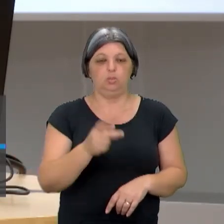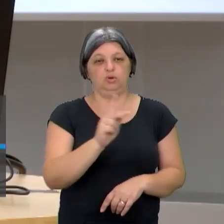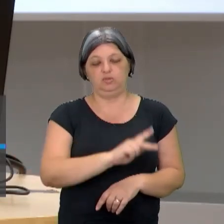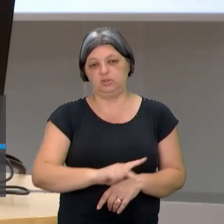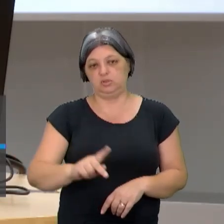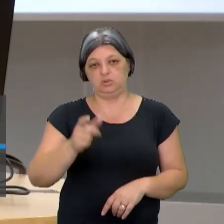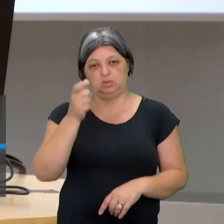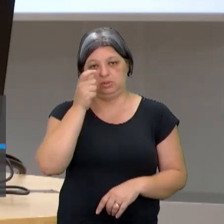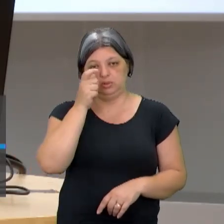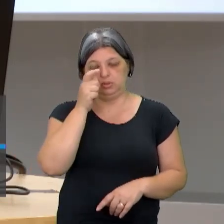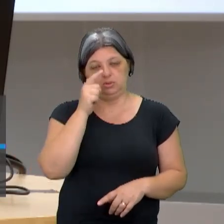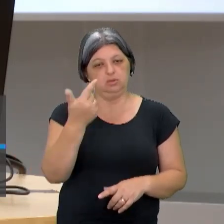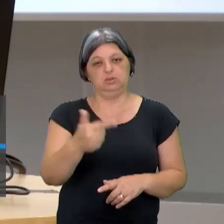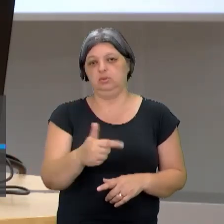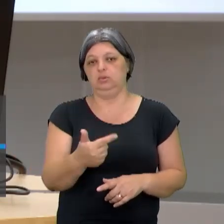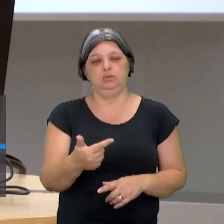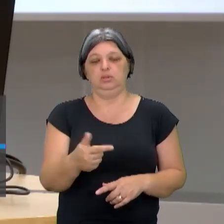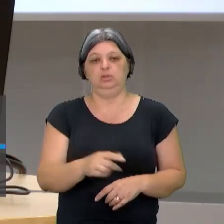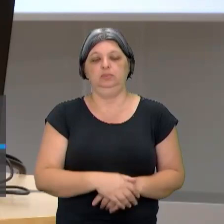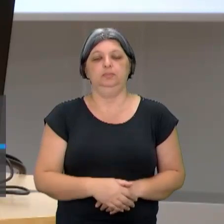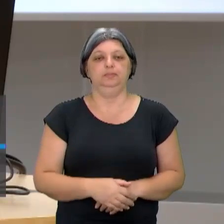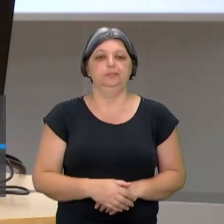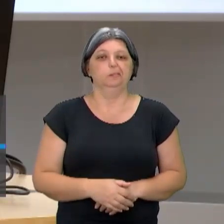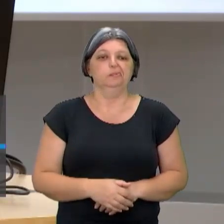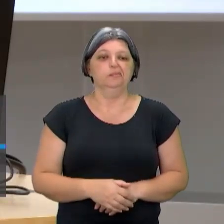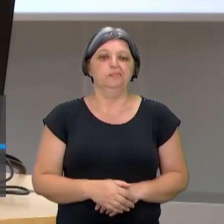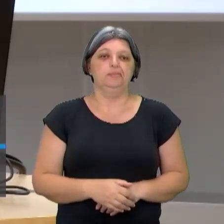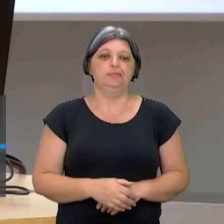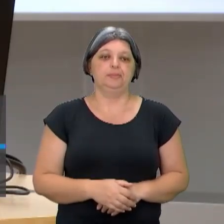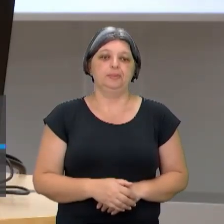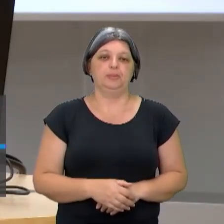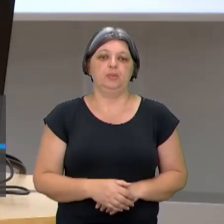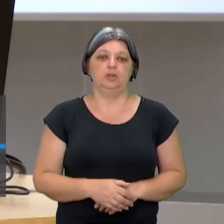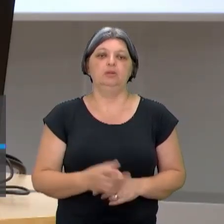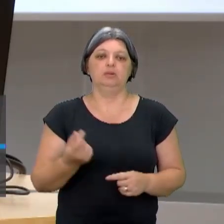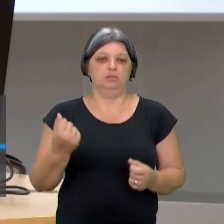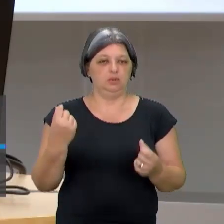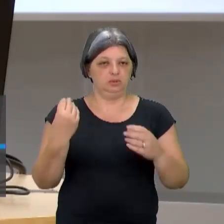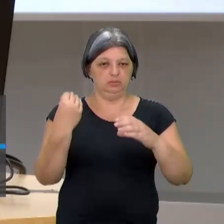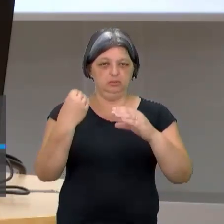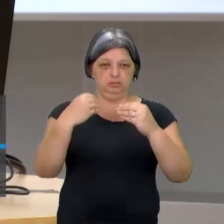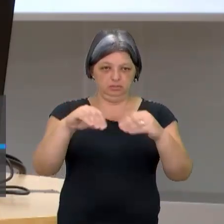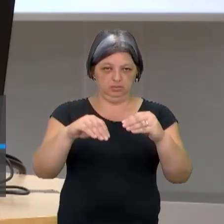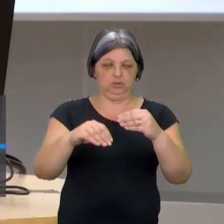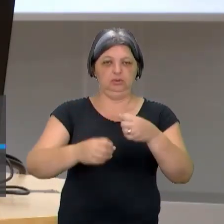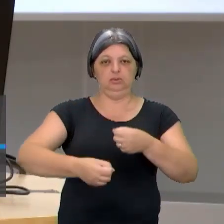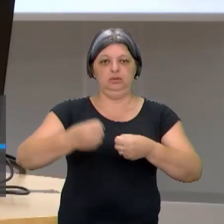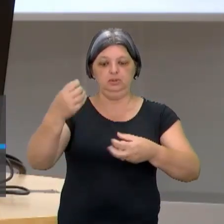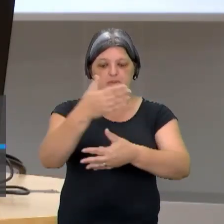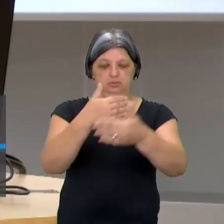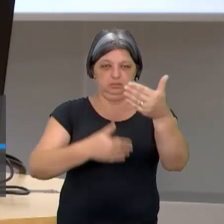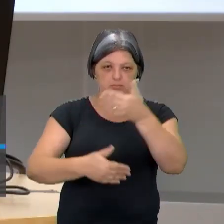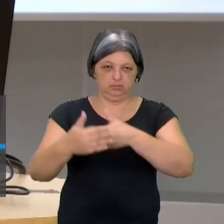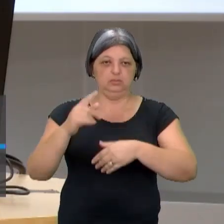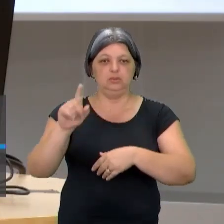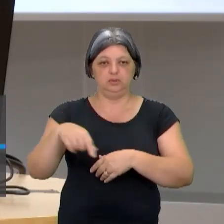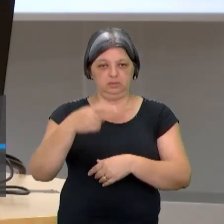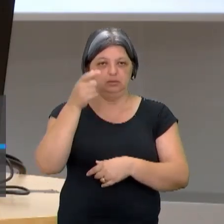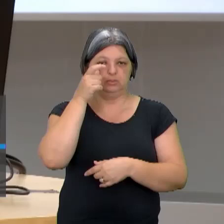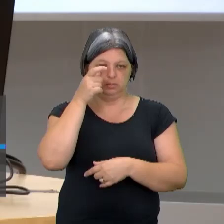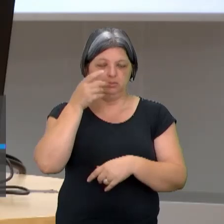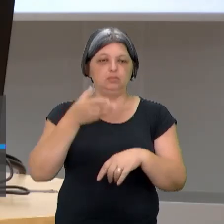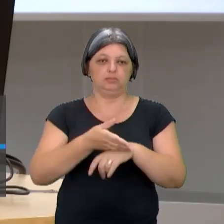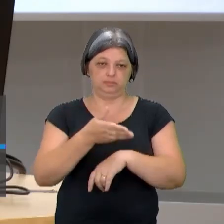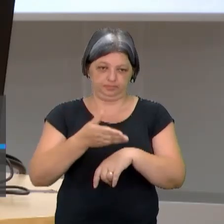tem, o formulário não suporta. Então, eu não vou passar o slide, mas quem quiser depois reassistir, aos poucos, aí vocês irem acessando, vocês vão conseguir ter